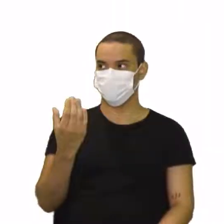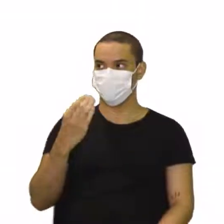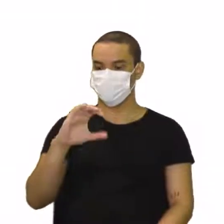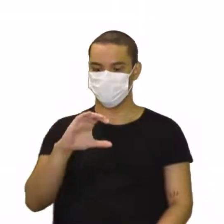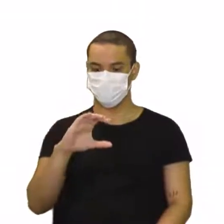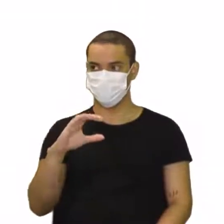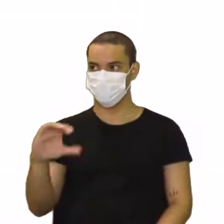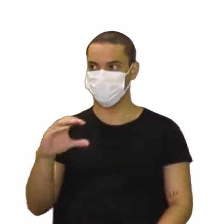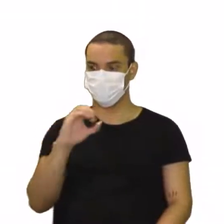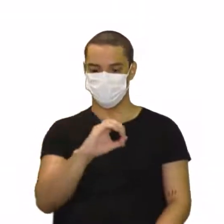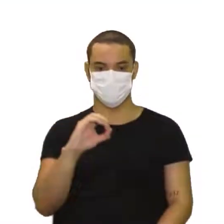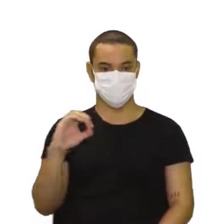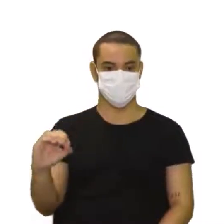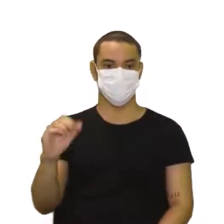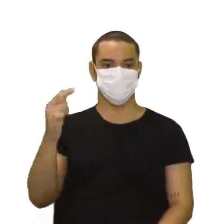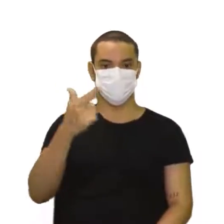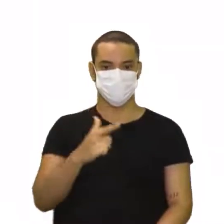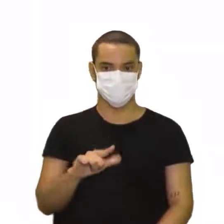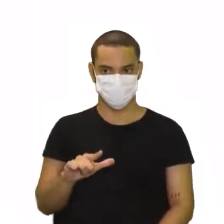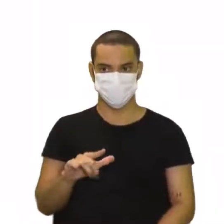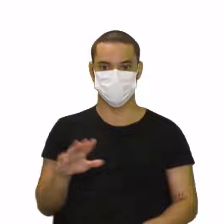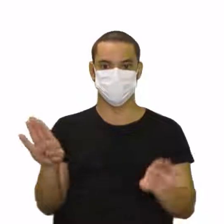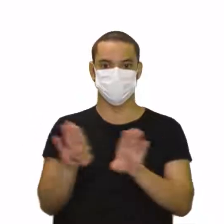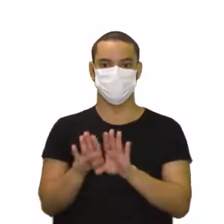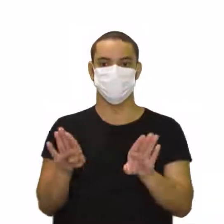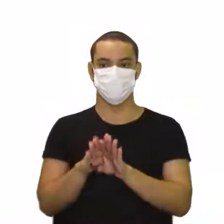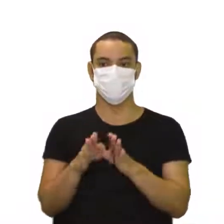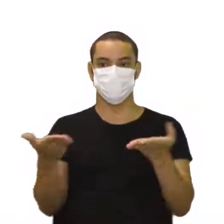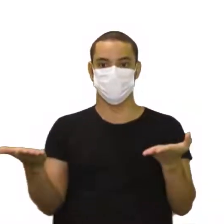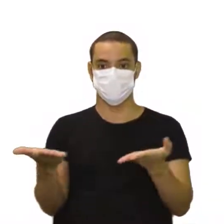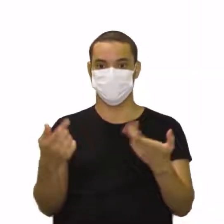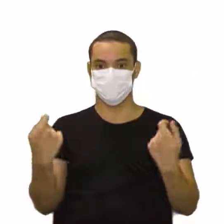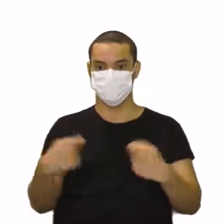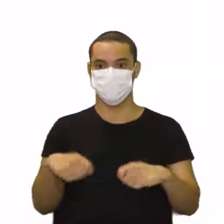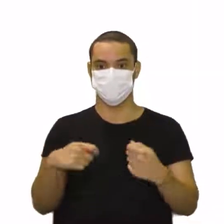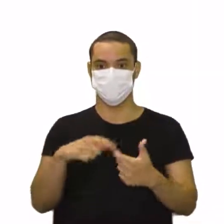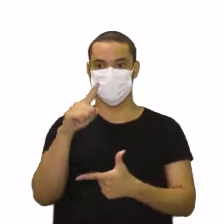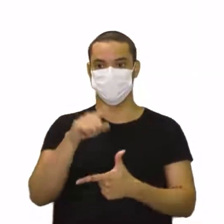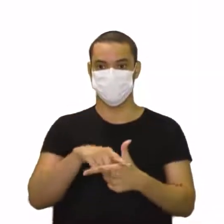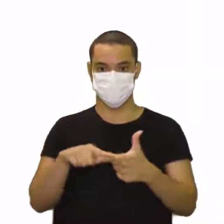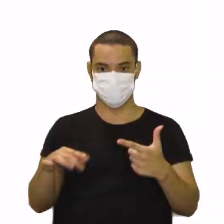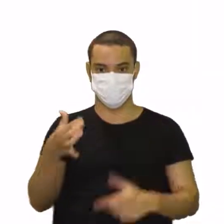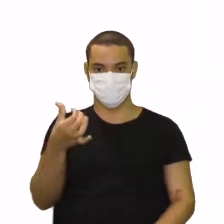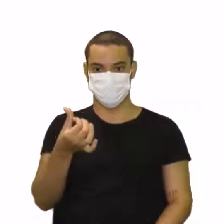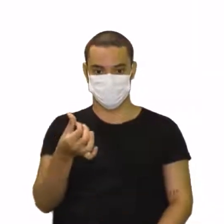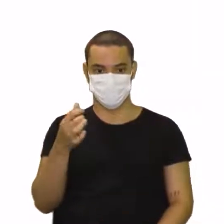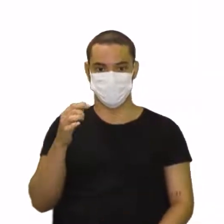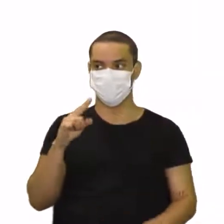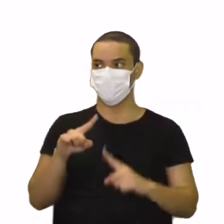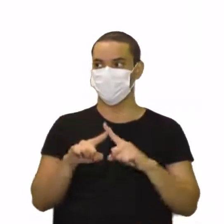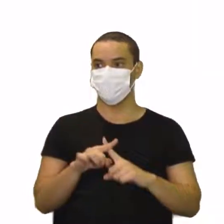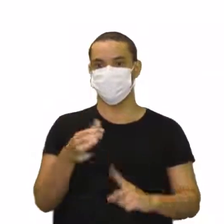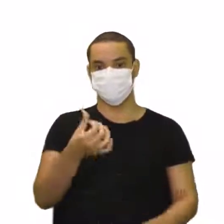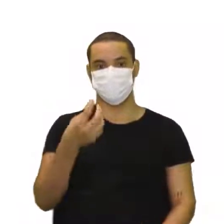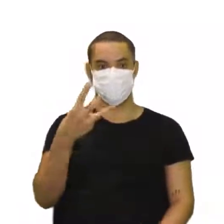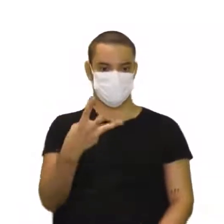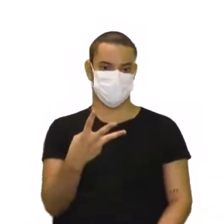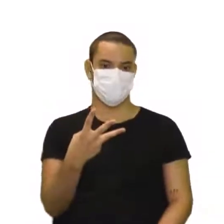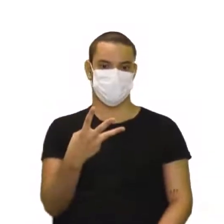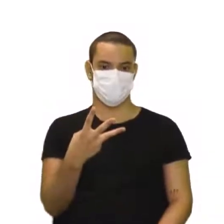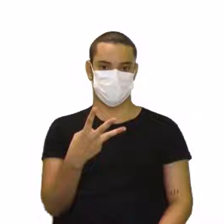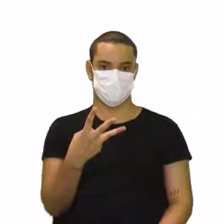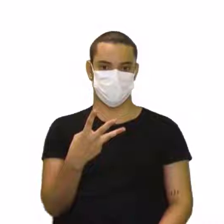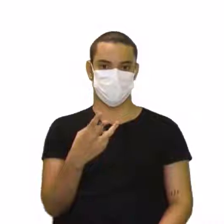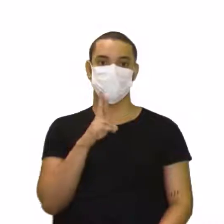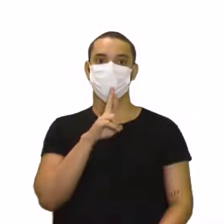frente. Repete de cima e agora você vai dividir o quê? 6,63 por 1.400. Deu